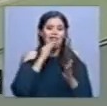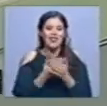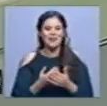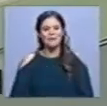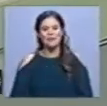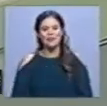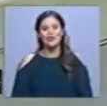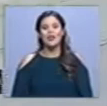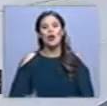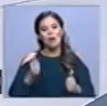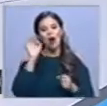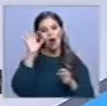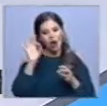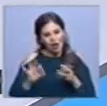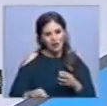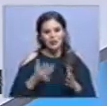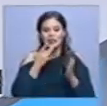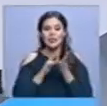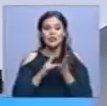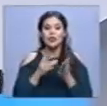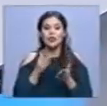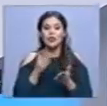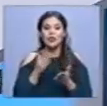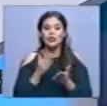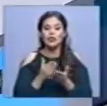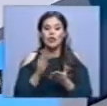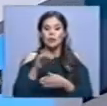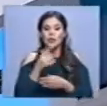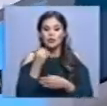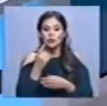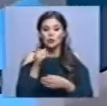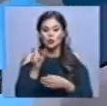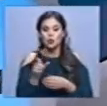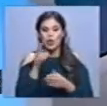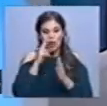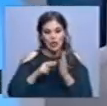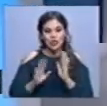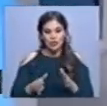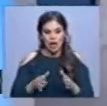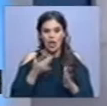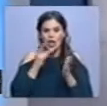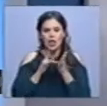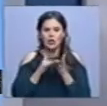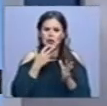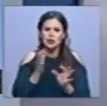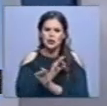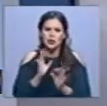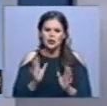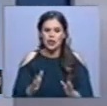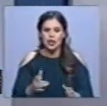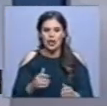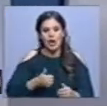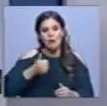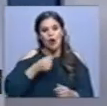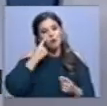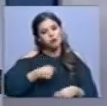ficam boas sugestões de leitura. Devolvo-te só uma, O Homo Deus do Harari. Já leste? Sim, já li. É absolutamente extraordinário. Devemos de o trazer um dia para